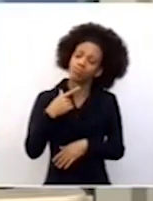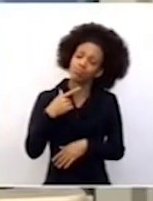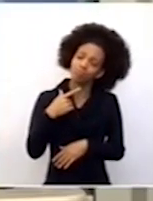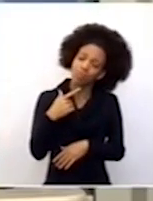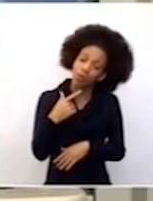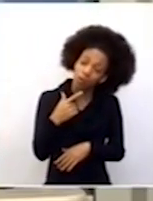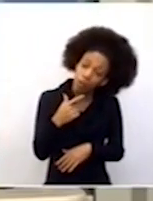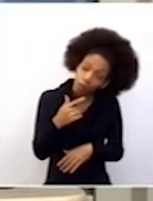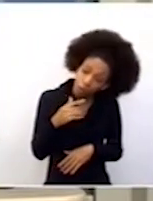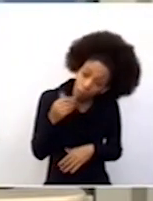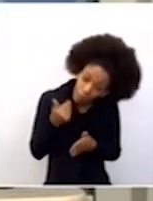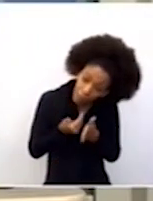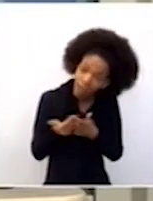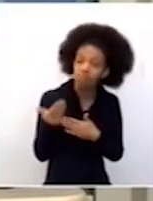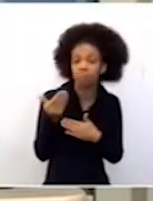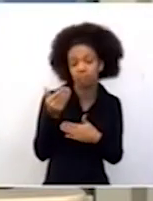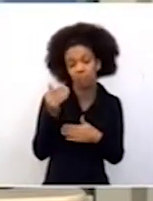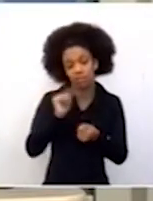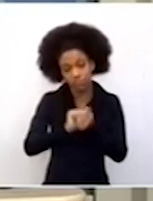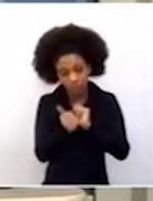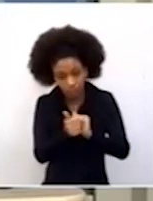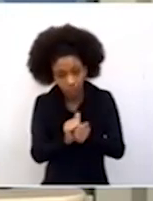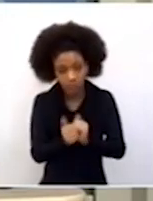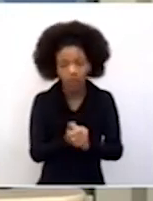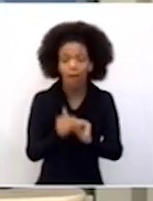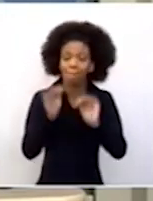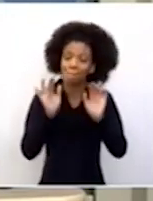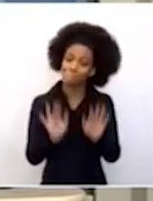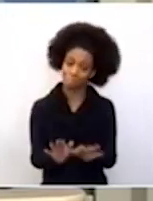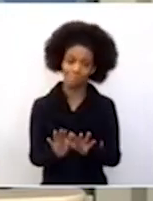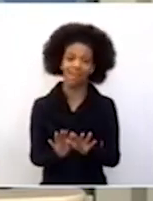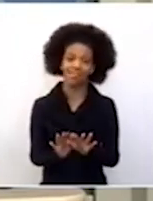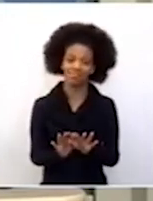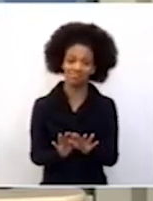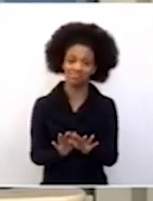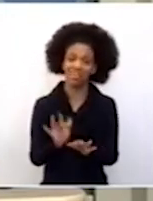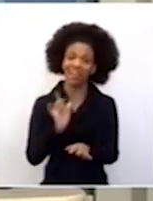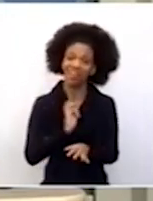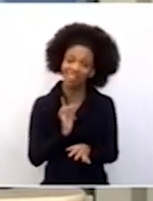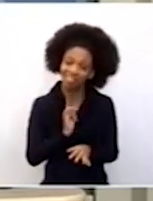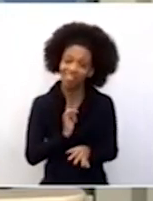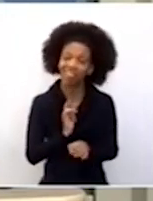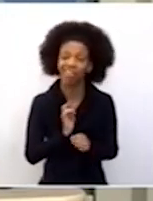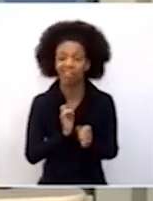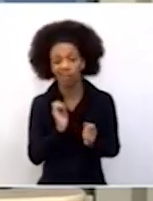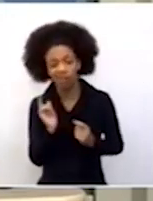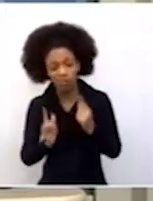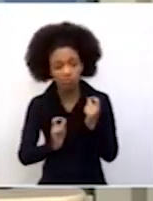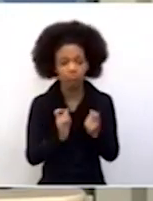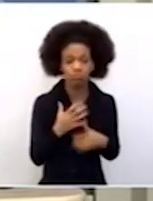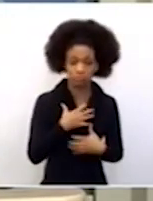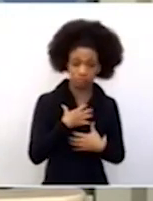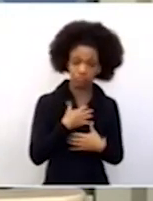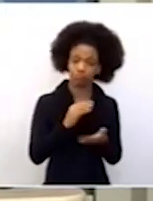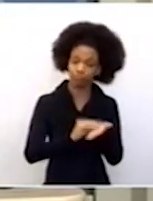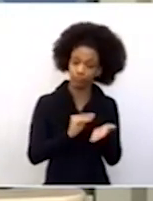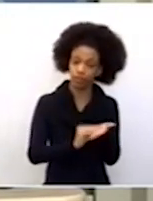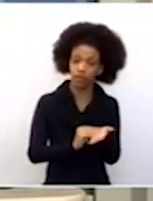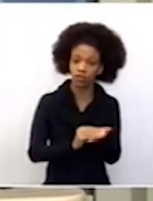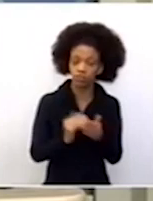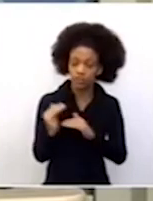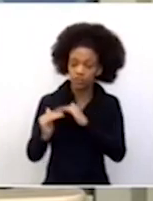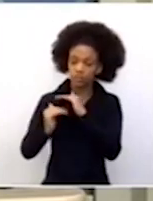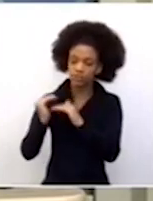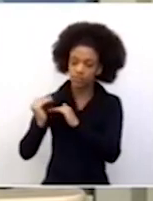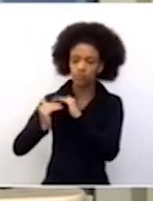se adaptando, né, com o correr do tempo, mas ainda fica alguns resquícios daquela questão de estar desenvolvendo algumas atividades,